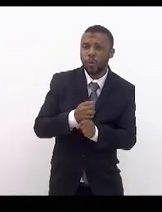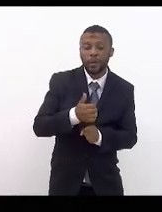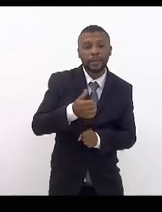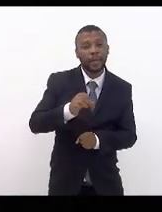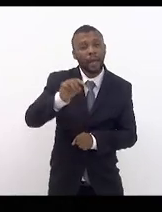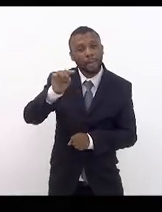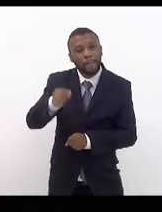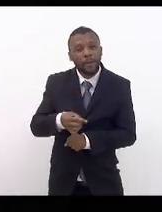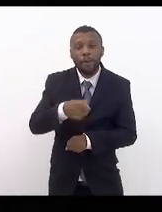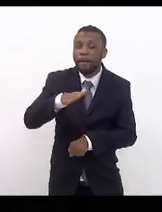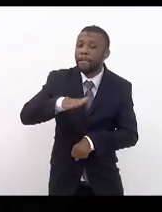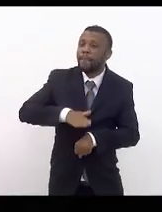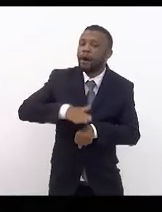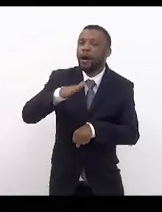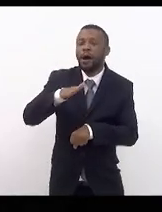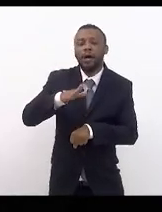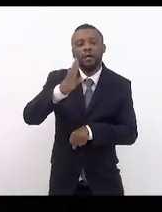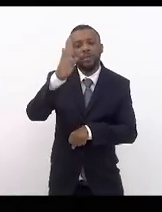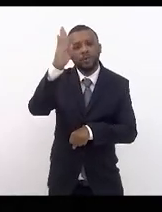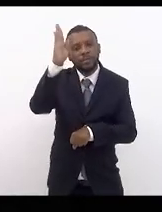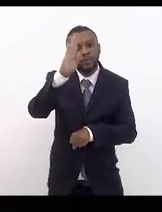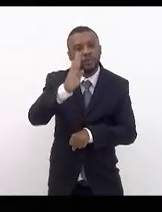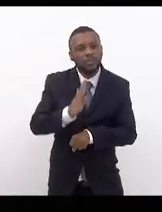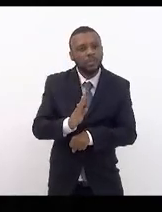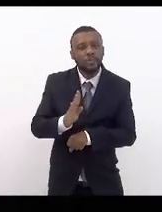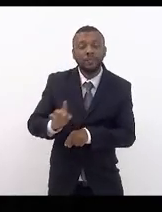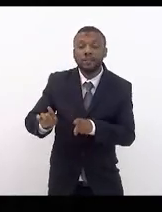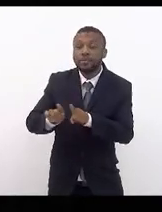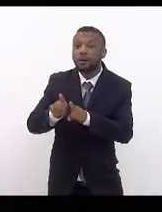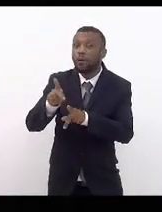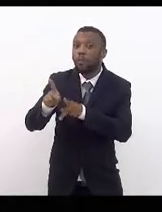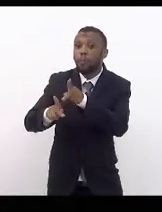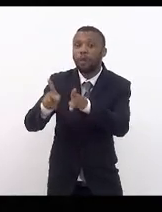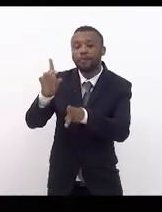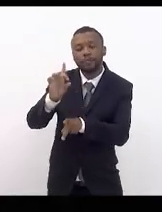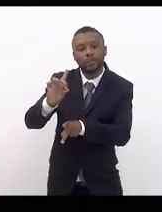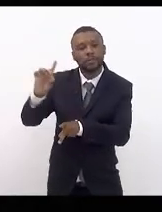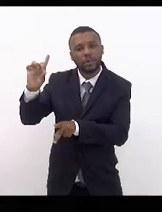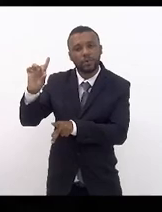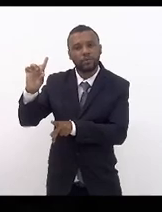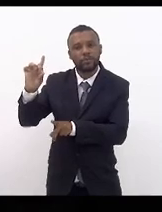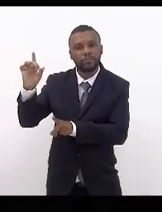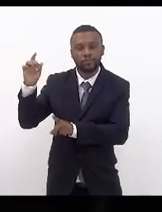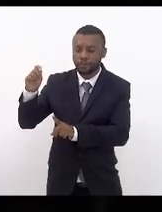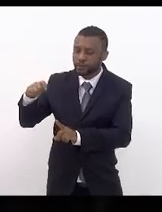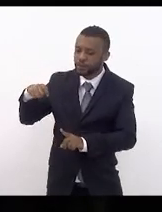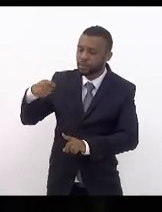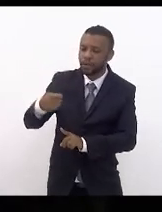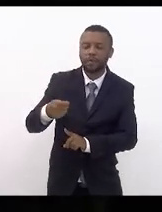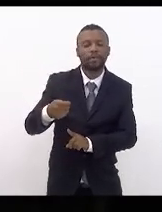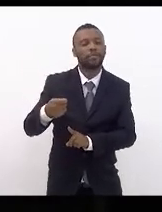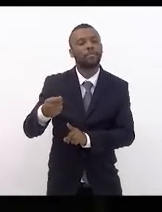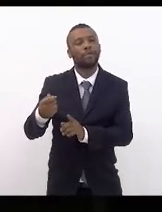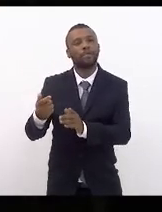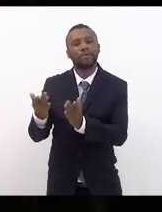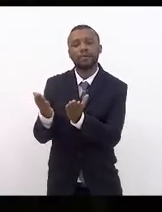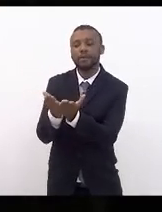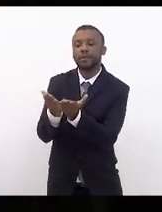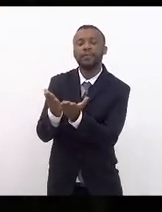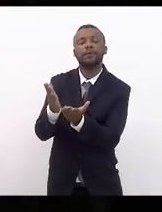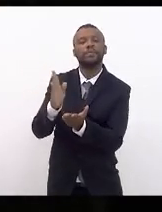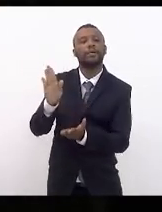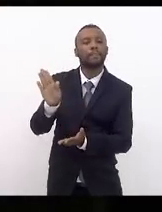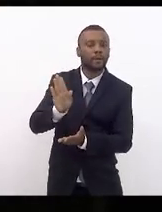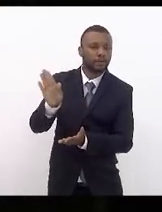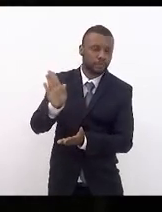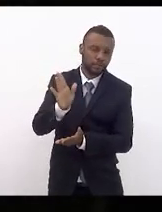o país, representando o povo de Deus chamado Batista. Eu quero